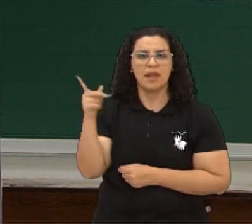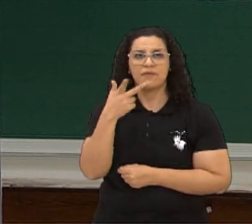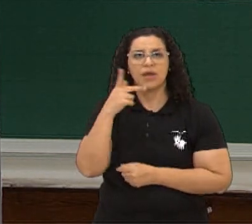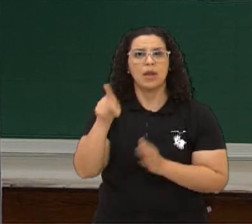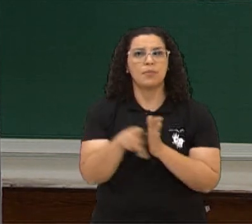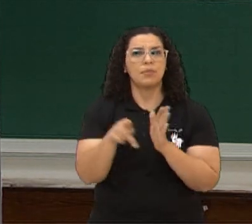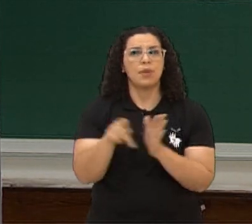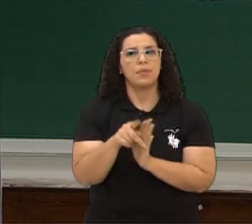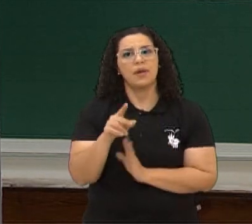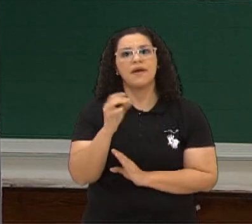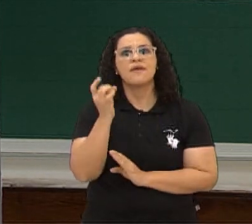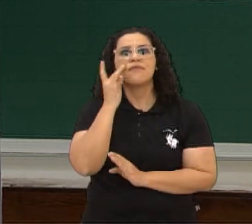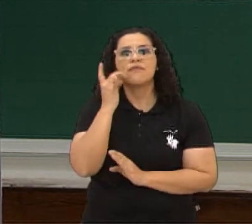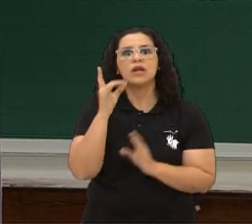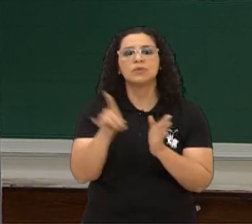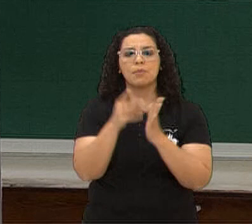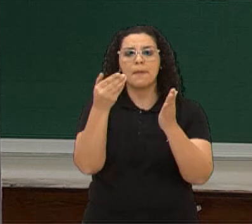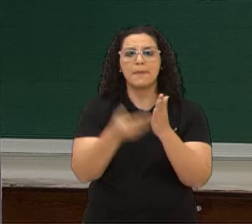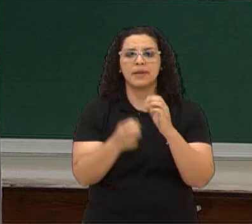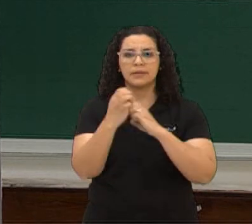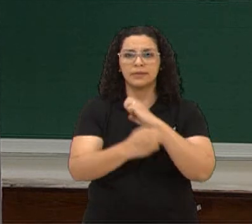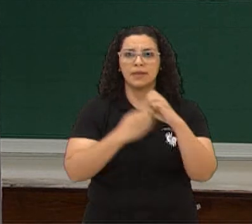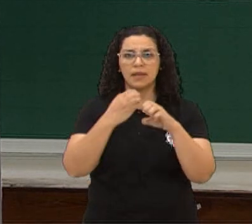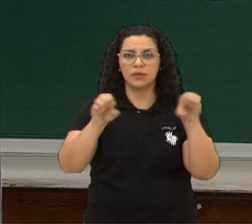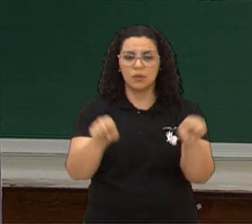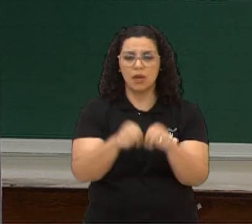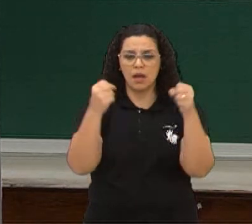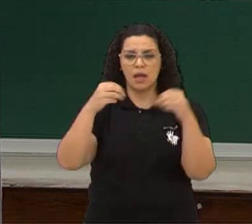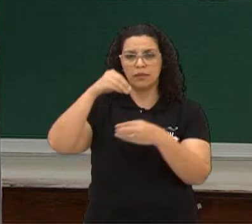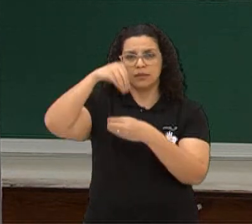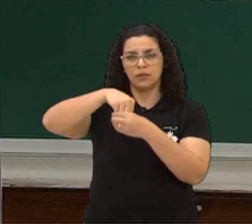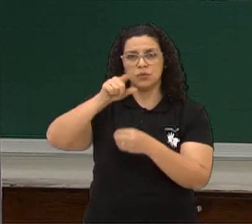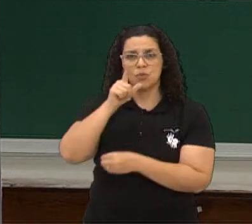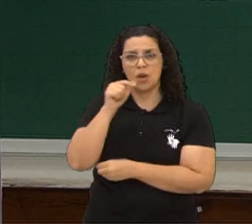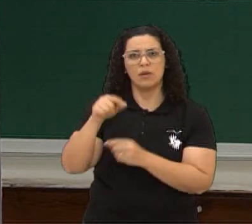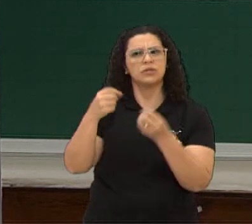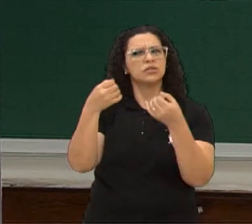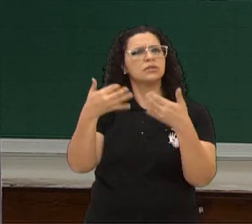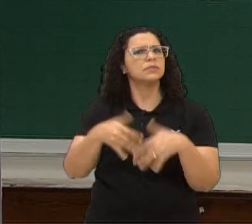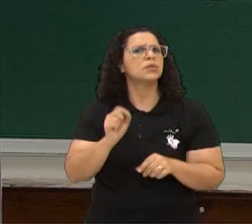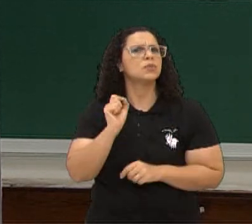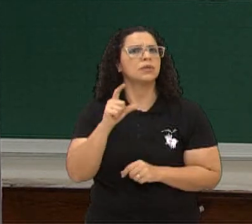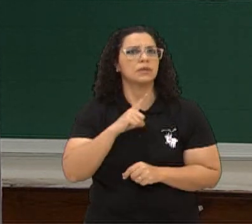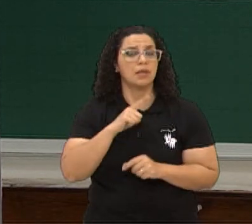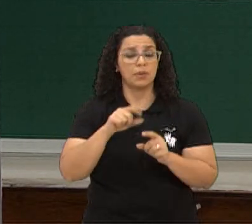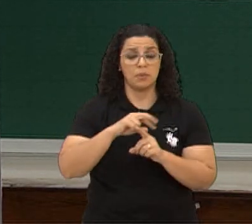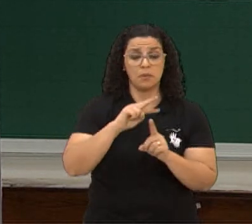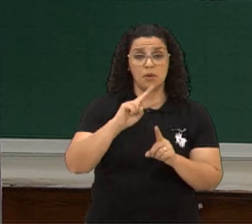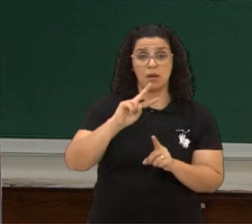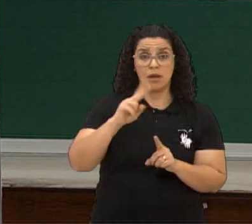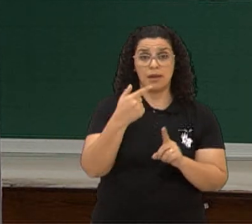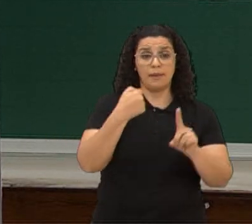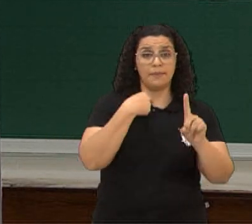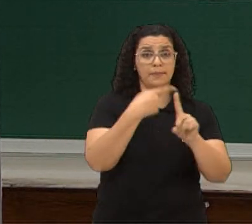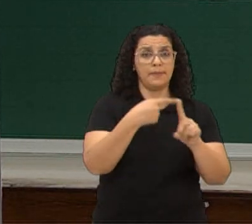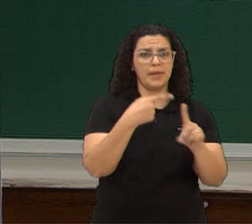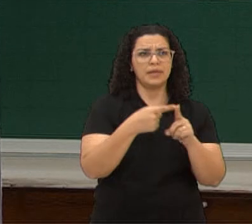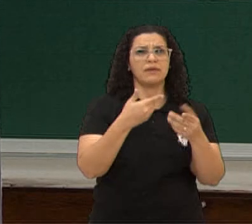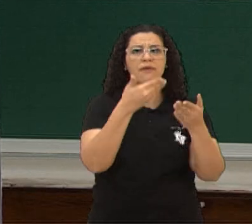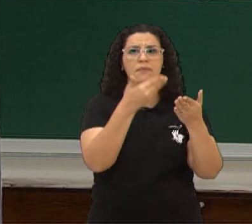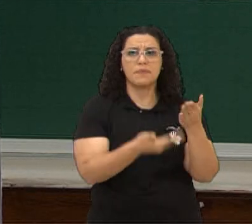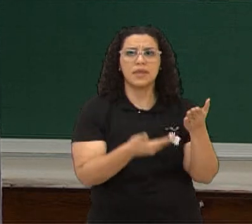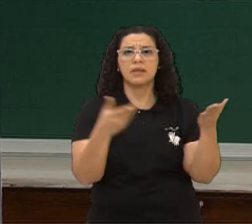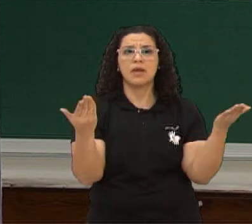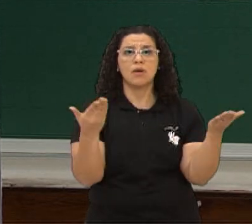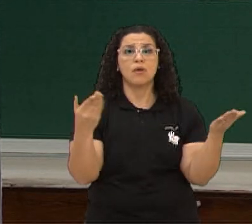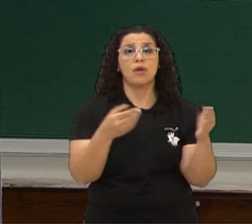de facilidade de descarga da eletrólise aquosa, e aí a gente vê lá o seguinte, que o H+, ele vai perder,